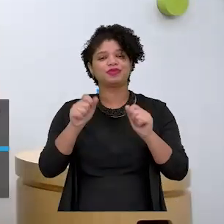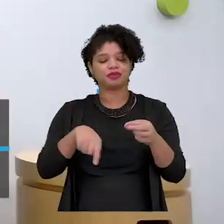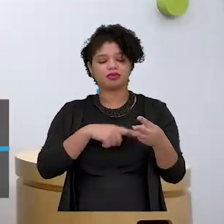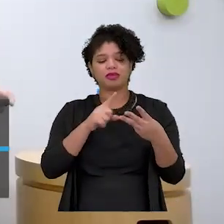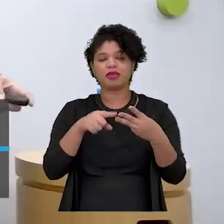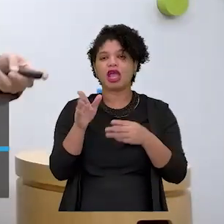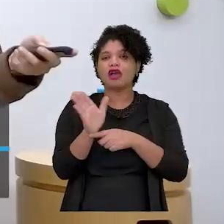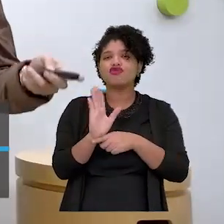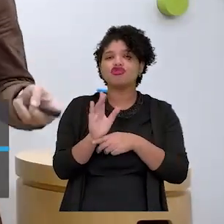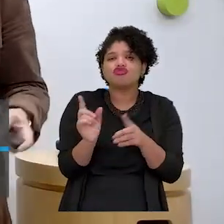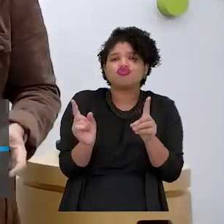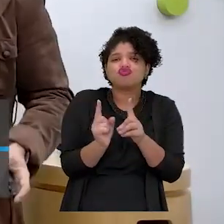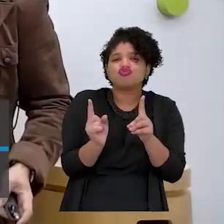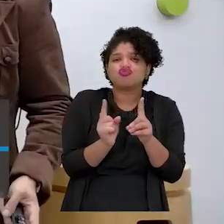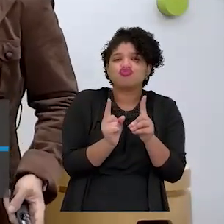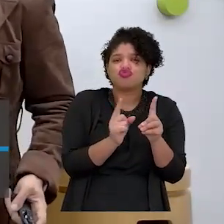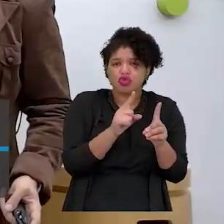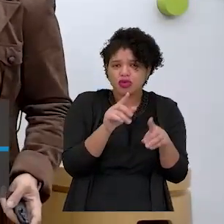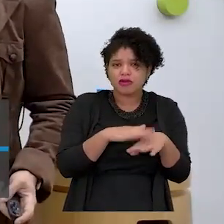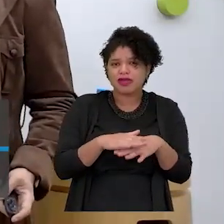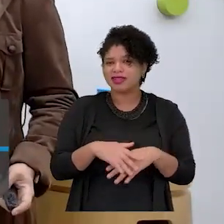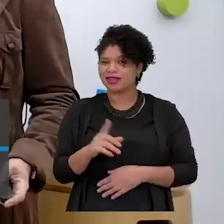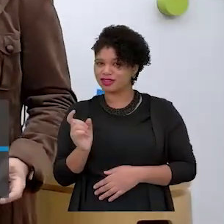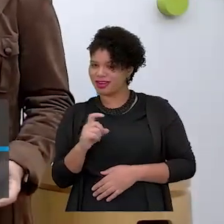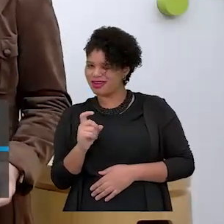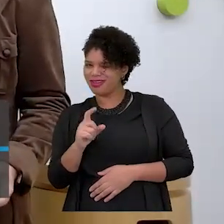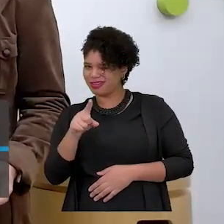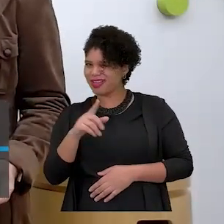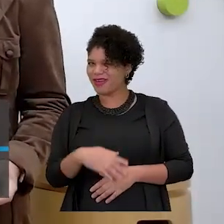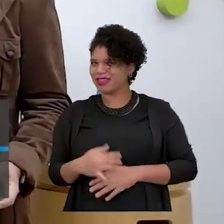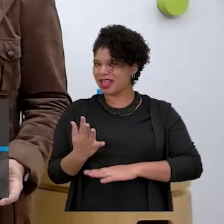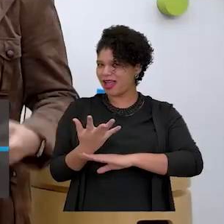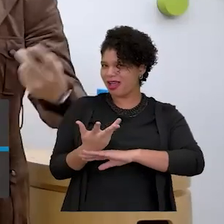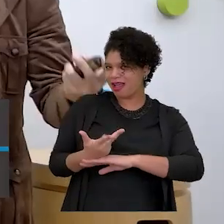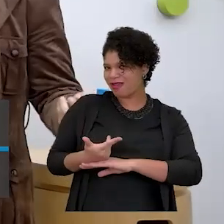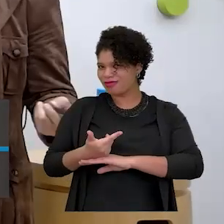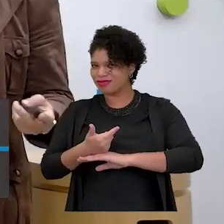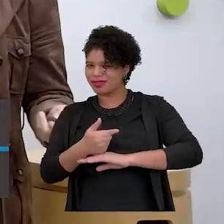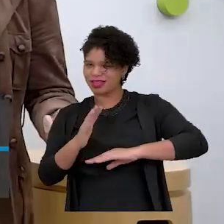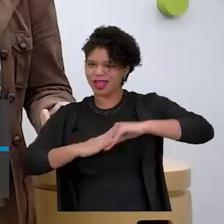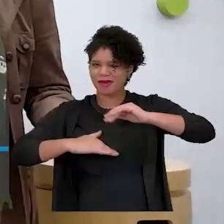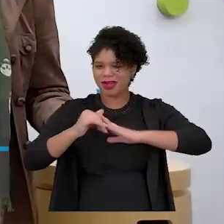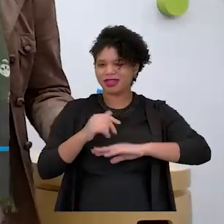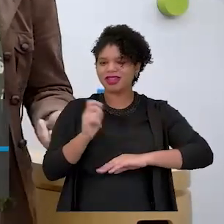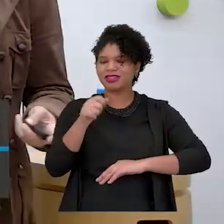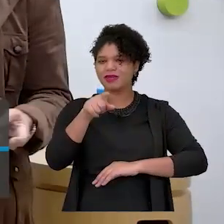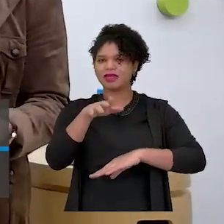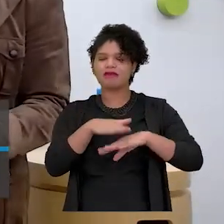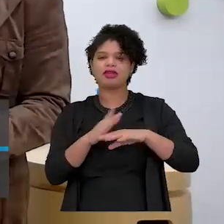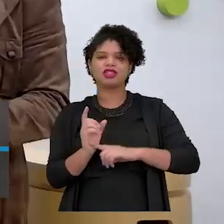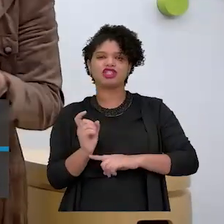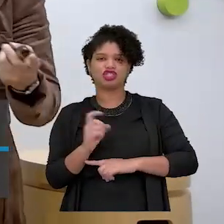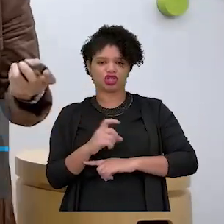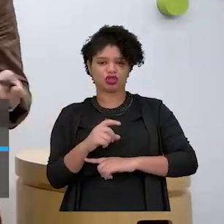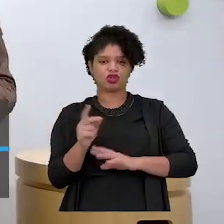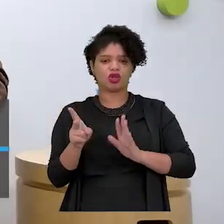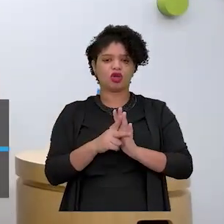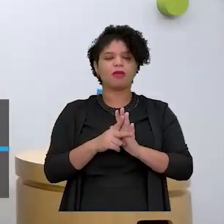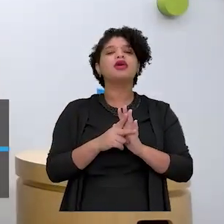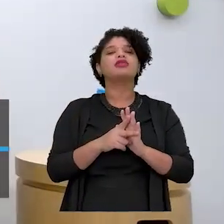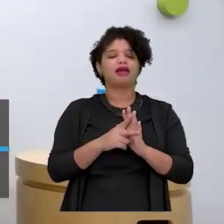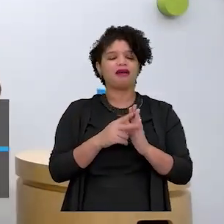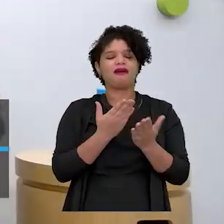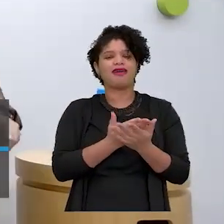vídeos que abordem essa temática. Porque se você for TikToker e for muito famoso no TikTok, você pode produzir um vídeo aí para a aula de projeto de